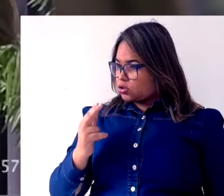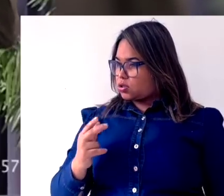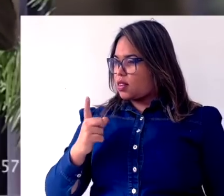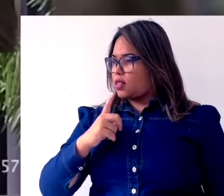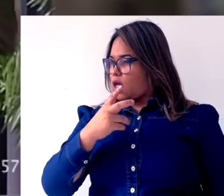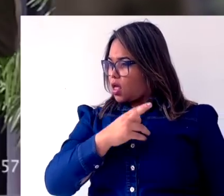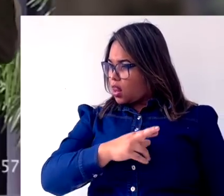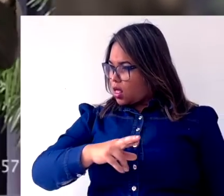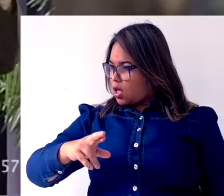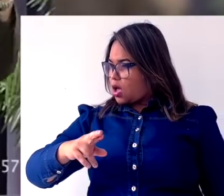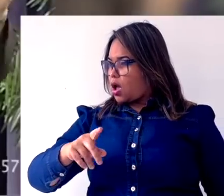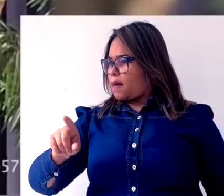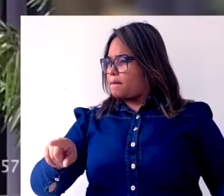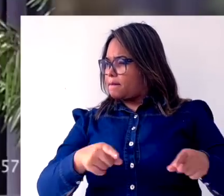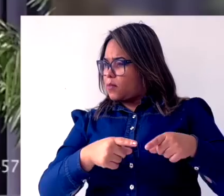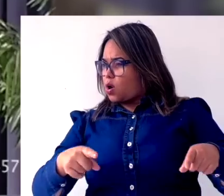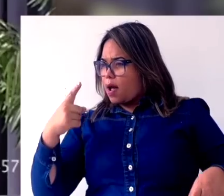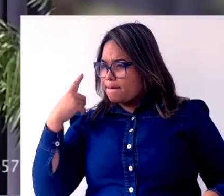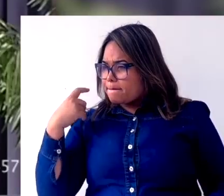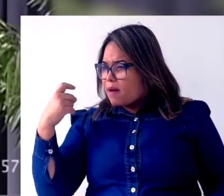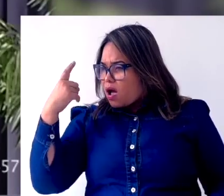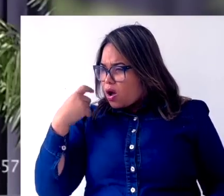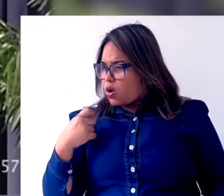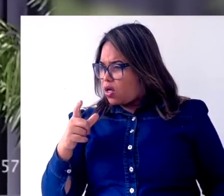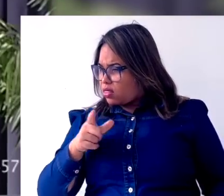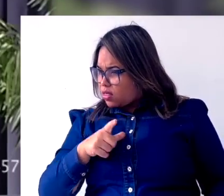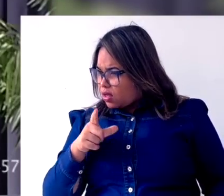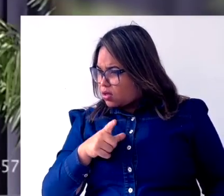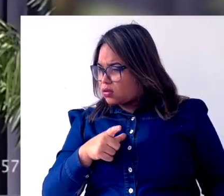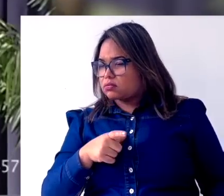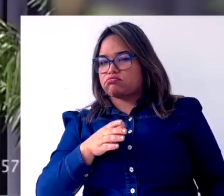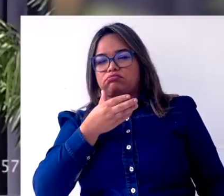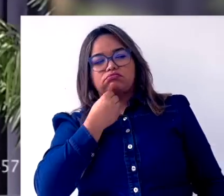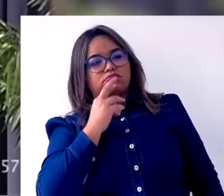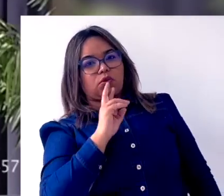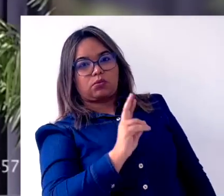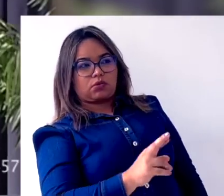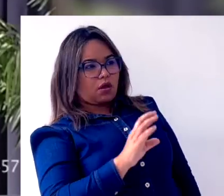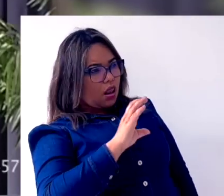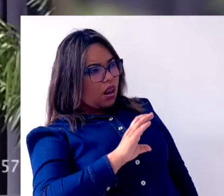alta? E o sacerdote responde, claro que há.